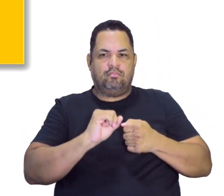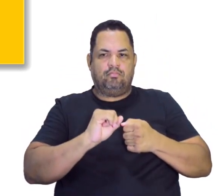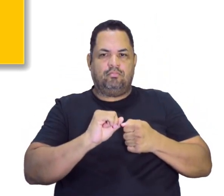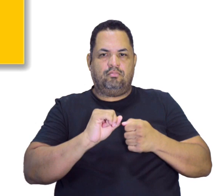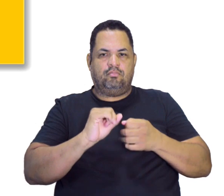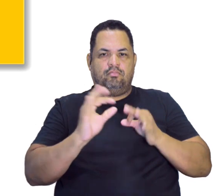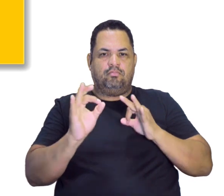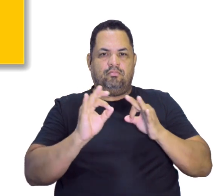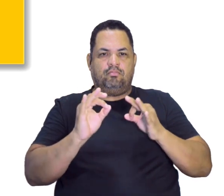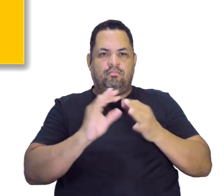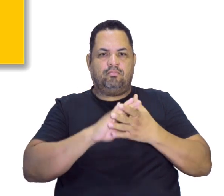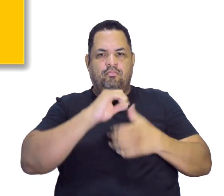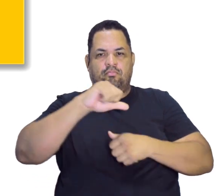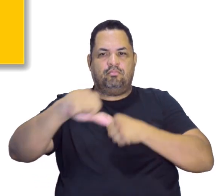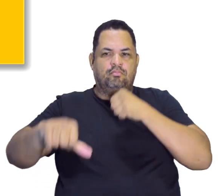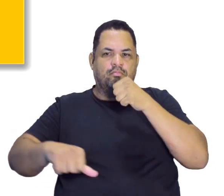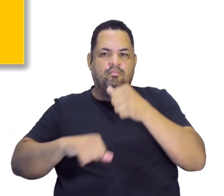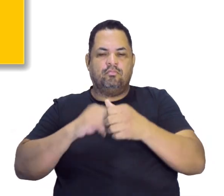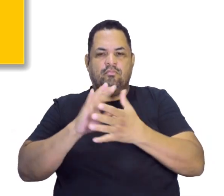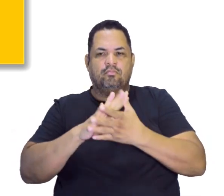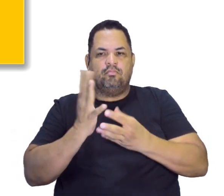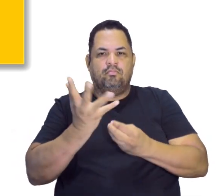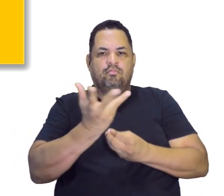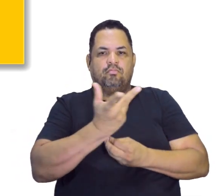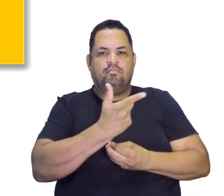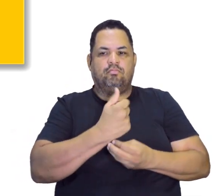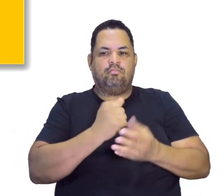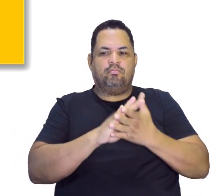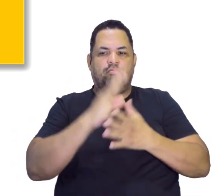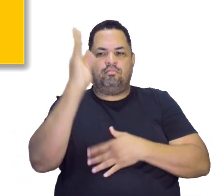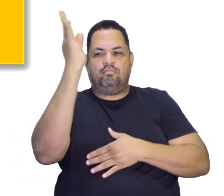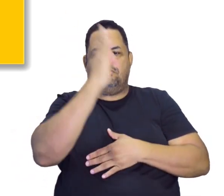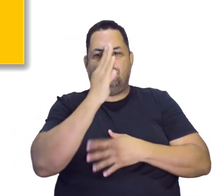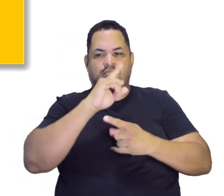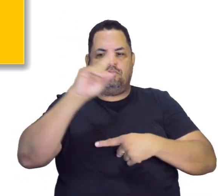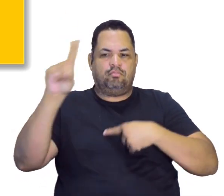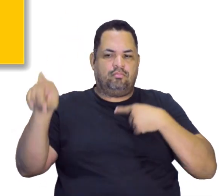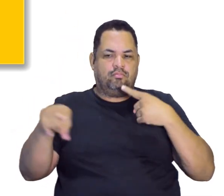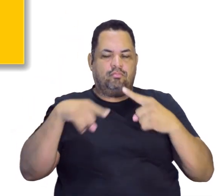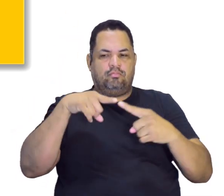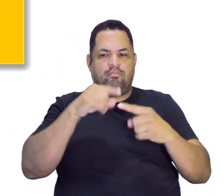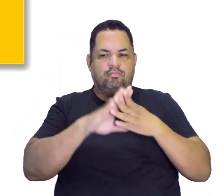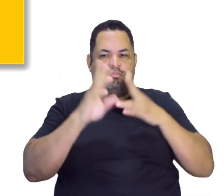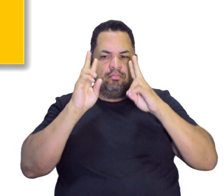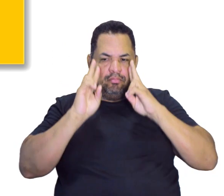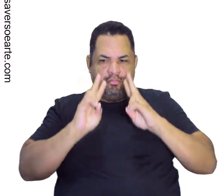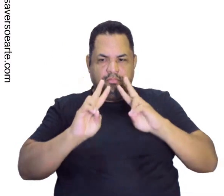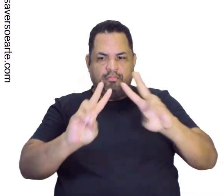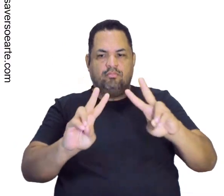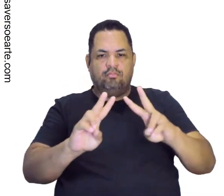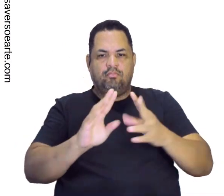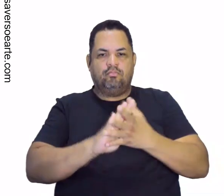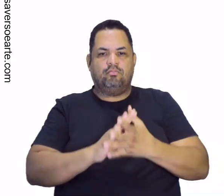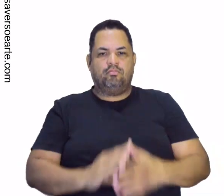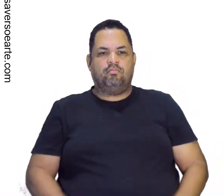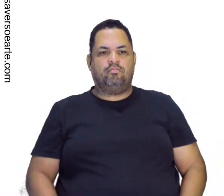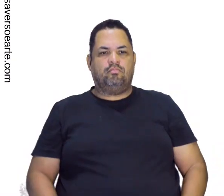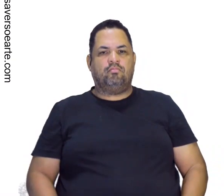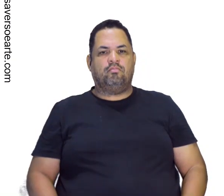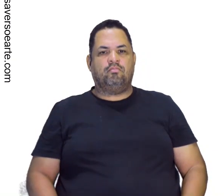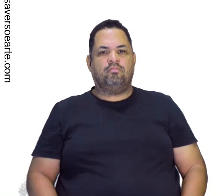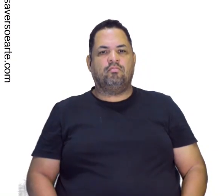eh a mudança da arte brasileira do foco do olhar sobre a arte brasileira